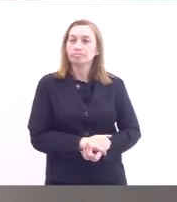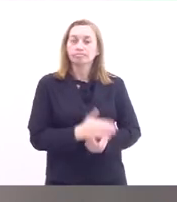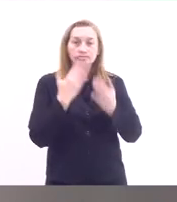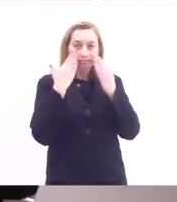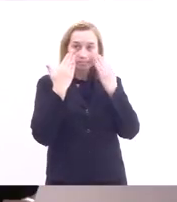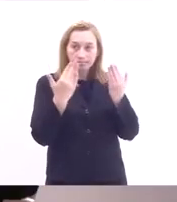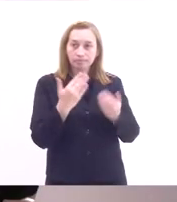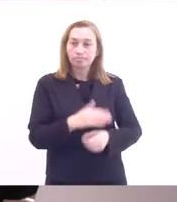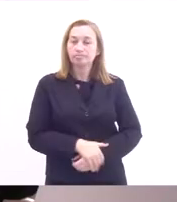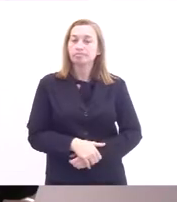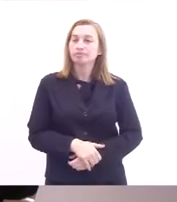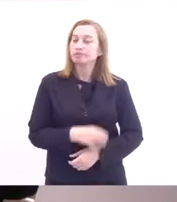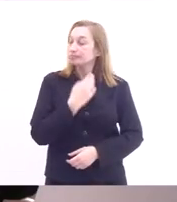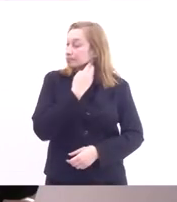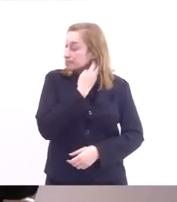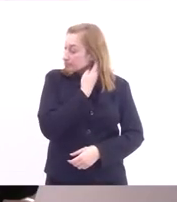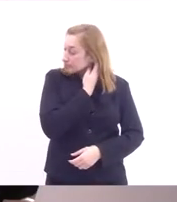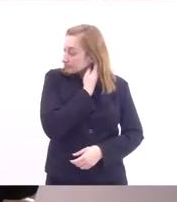apresentação.